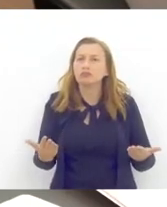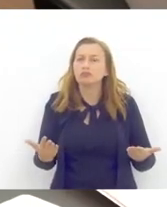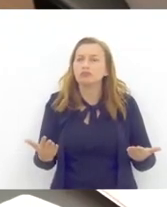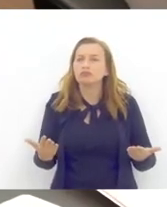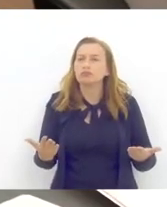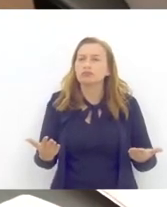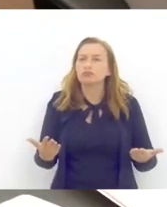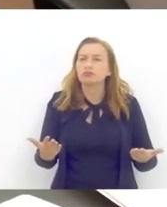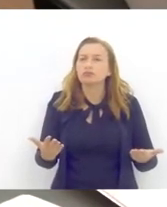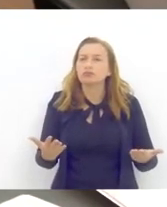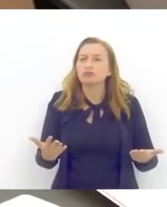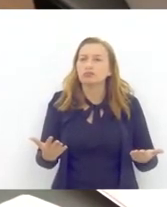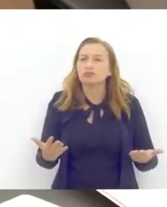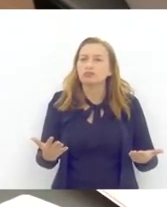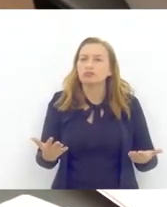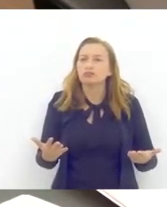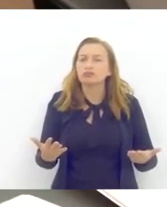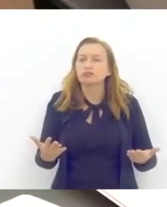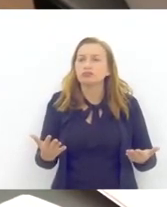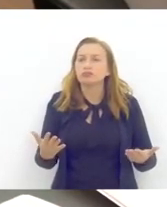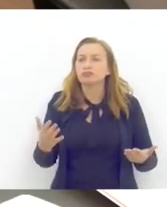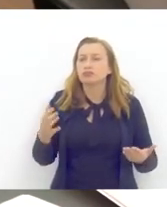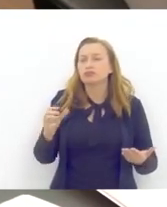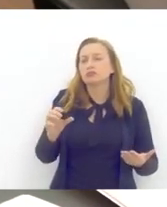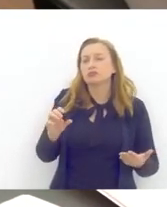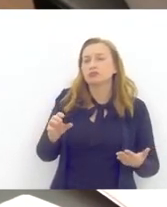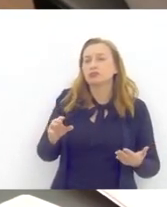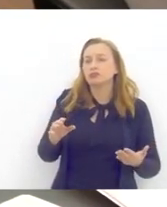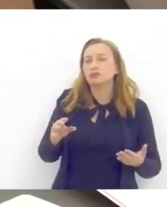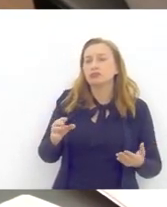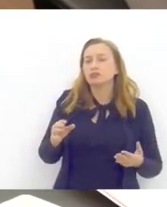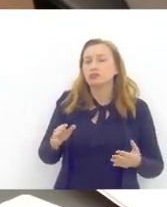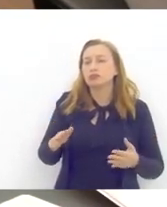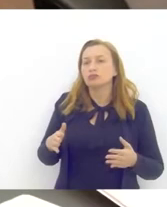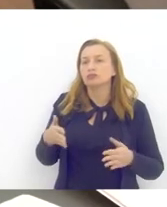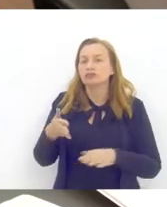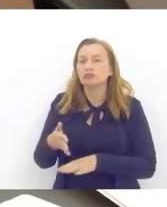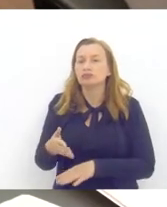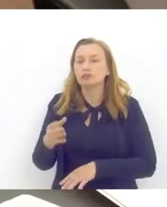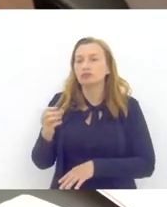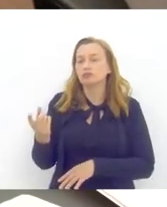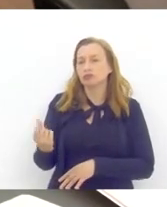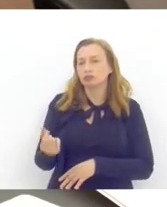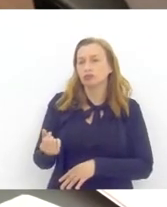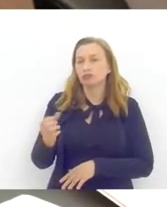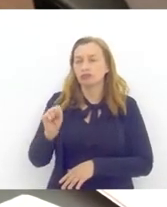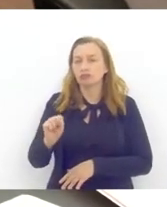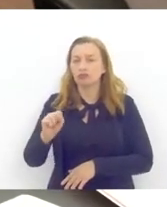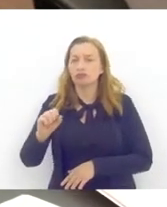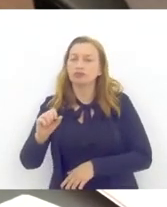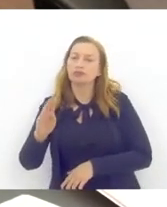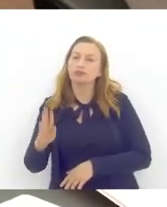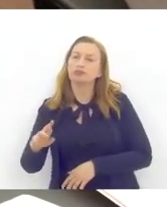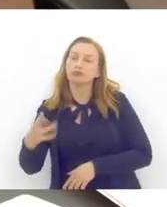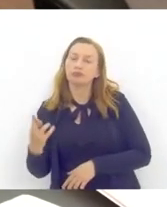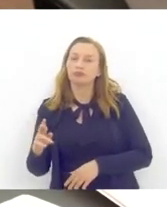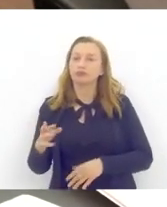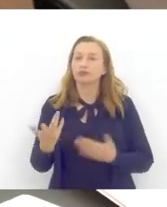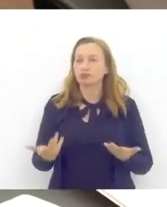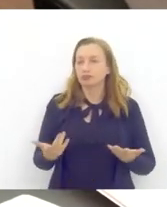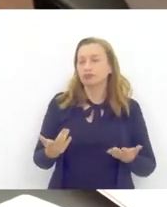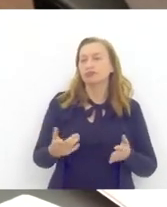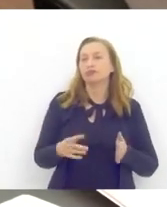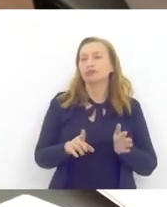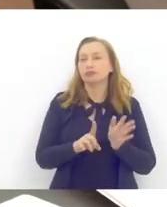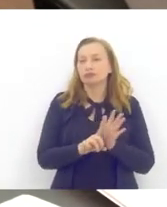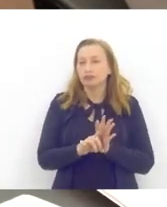a composição desses 8 bilhões, como se chegou a este valor. E aí, a gente fez uma simulação, numa planilha que a